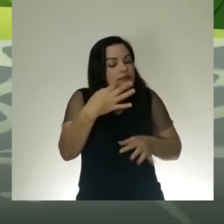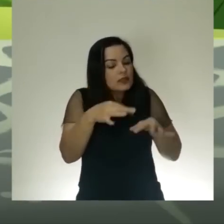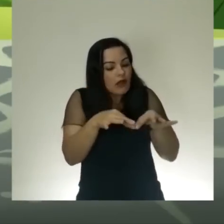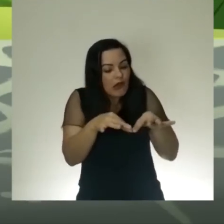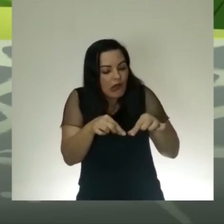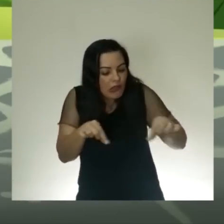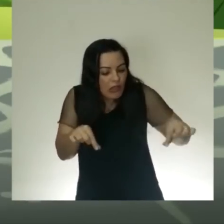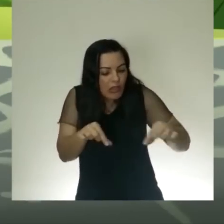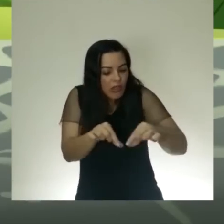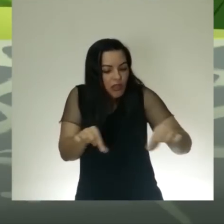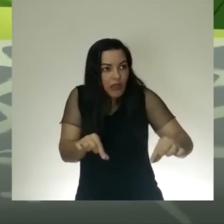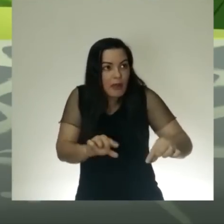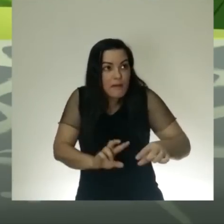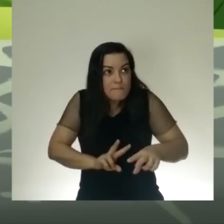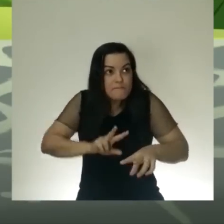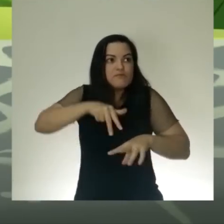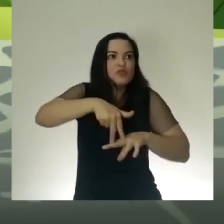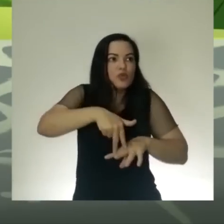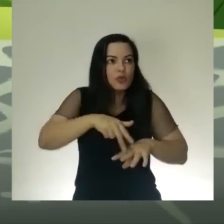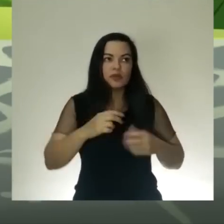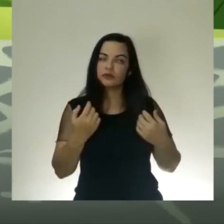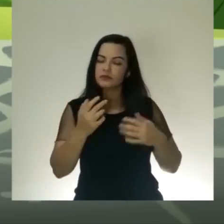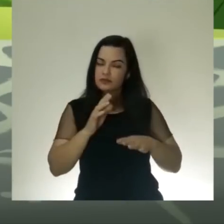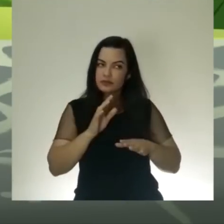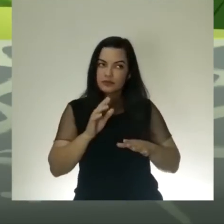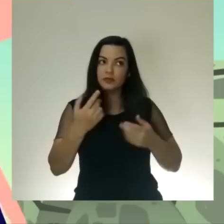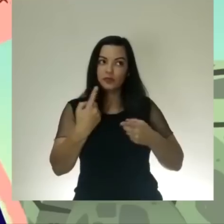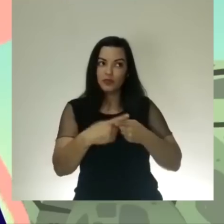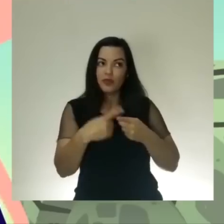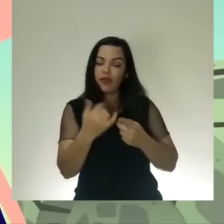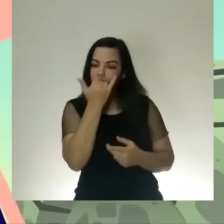É isso mesmo. Dá azar.